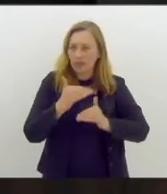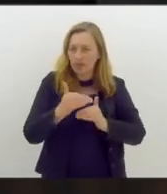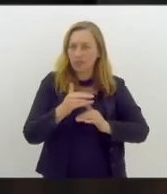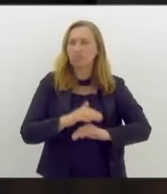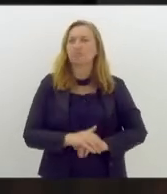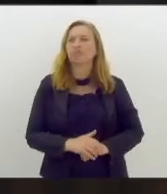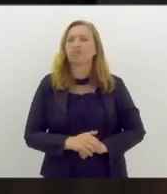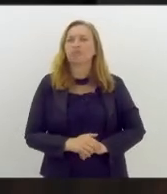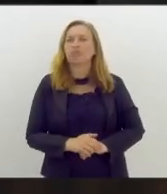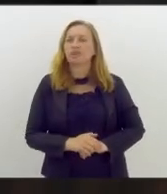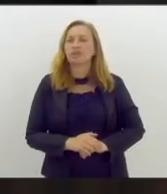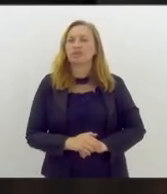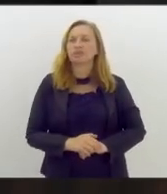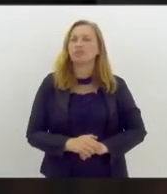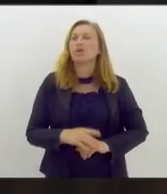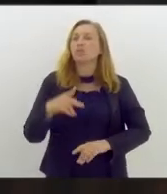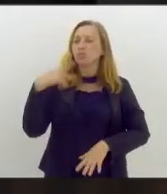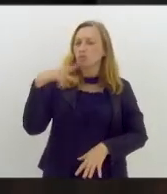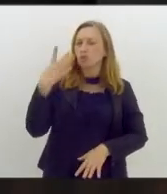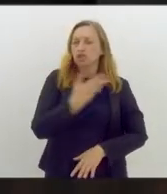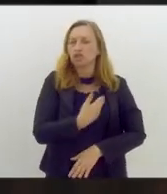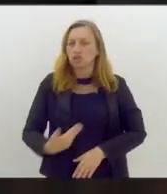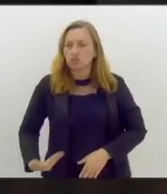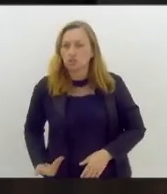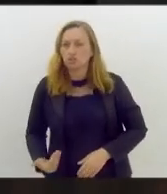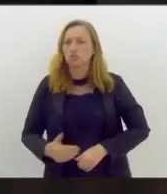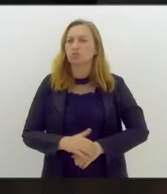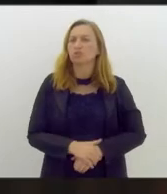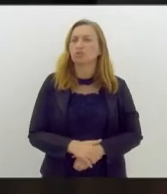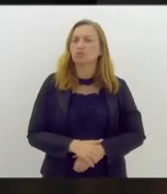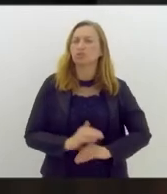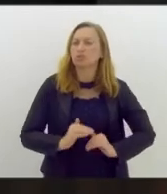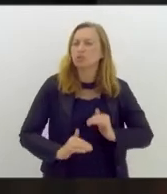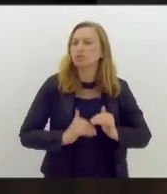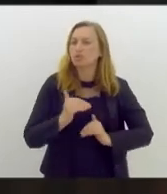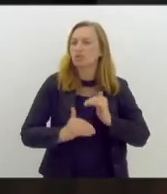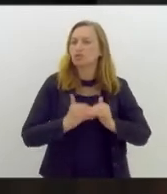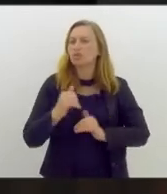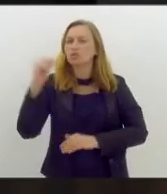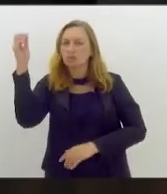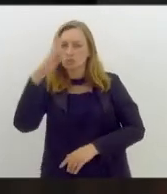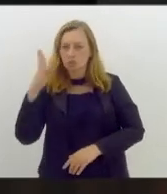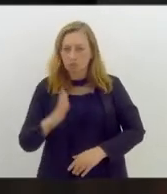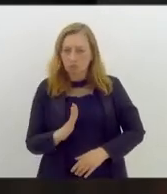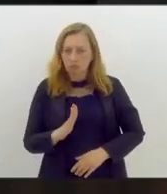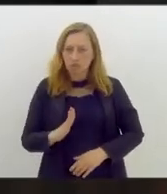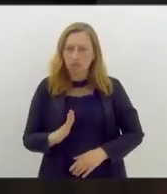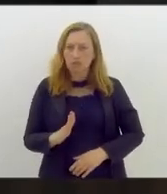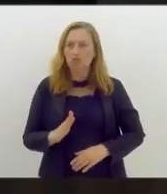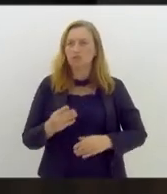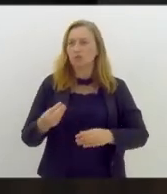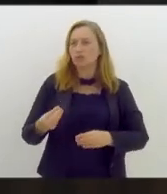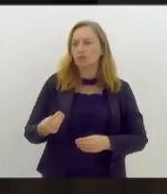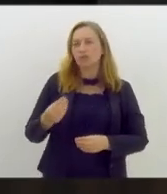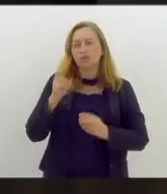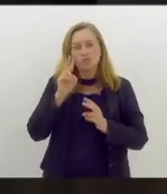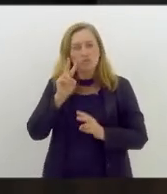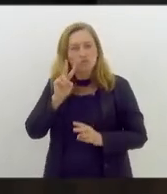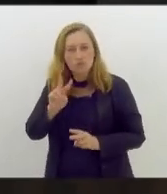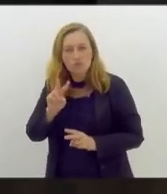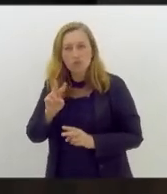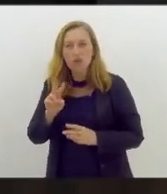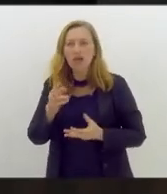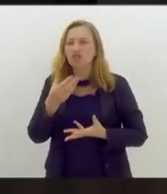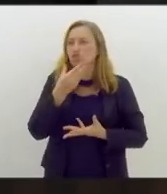legislativa, programas e políticas públicas que são desenvolvidas no Brasil, evidenciando o olhar íntegro